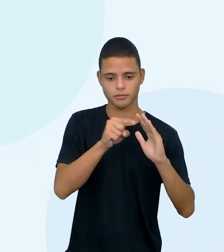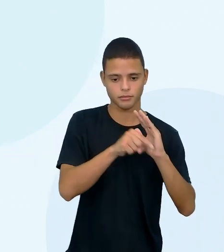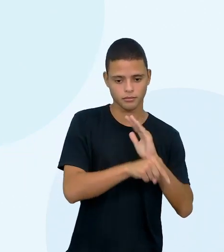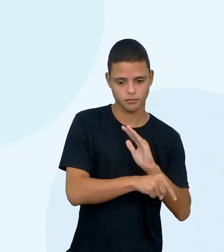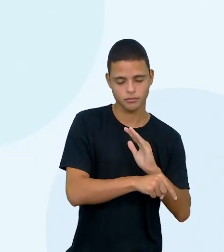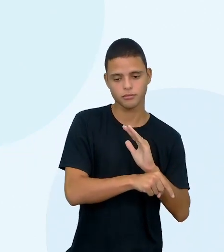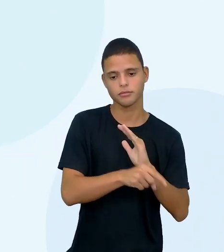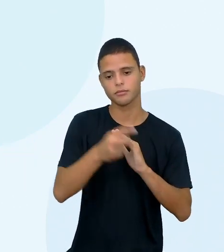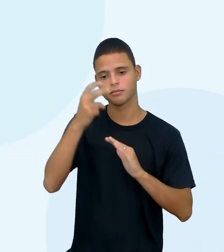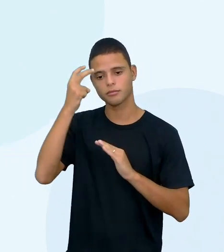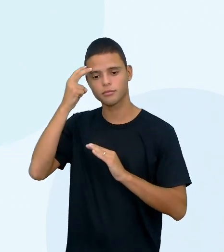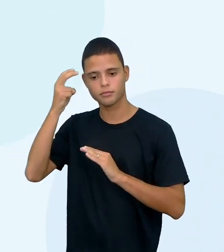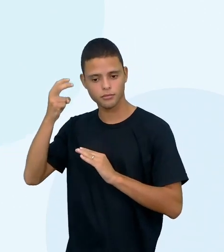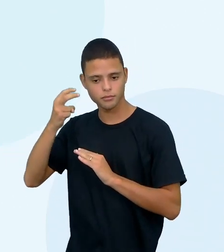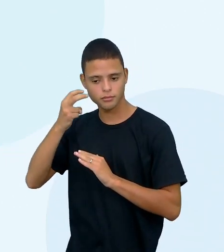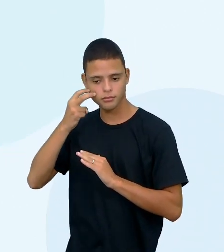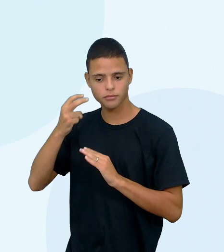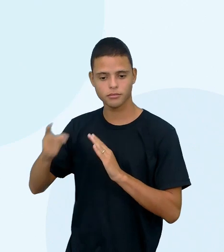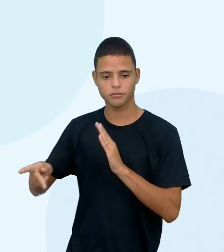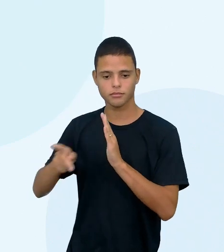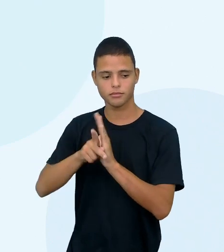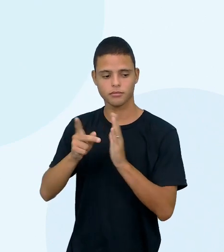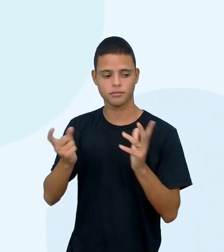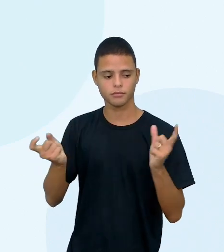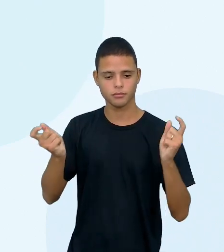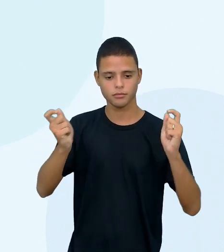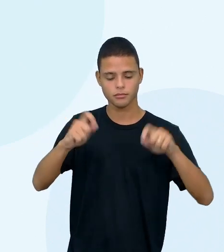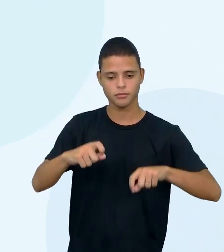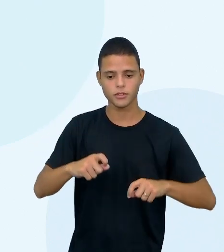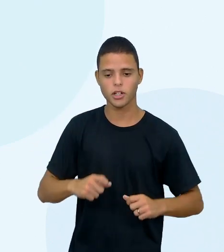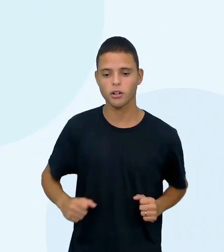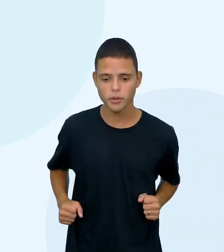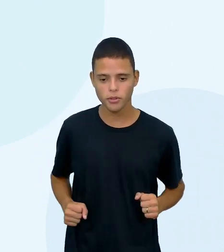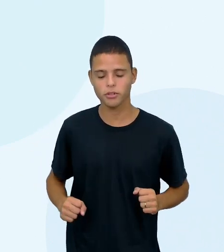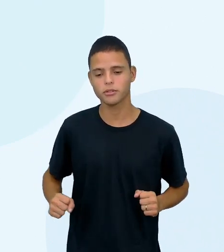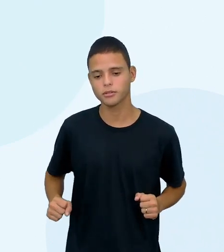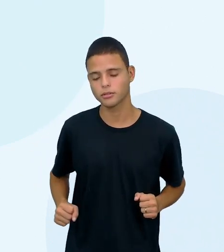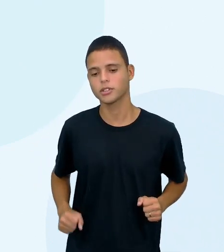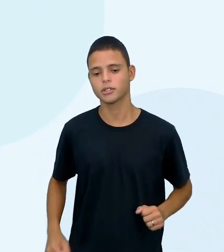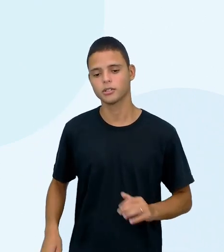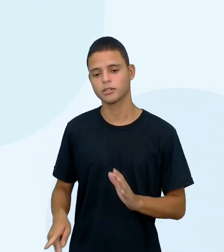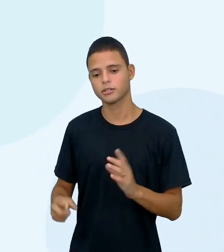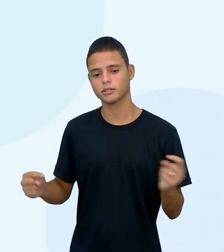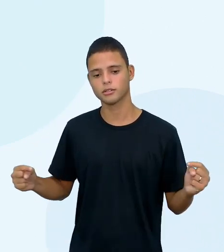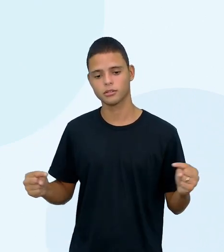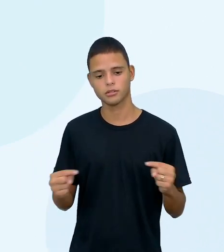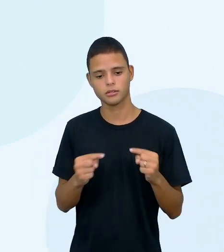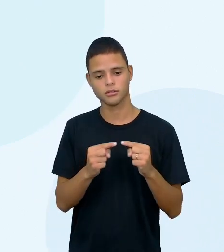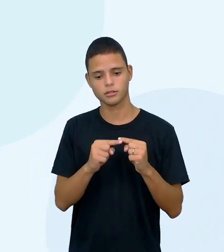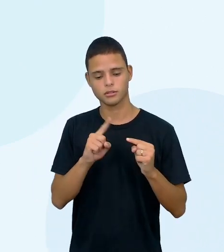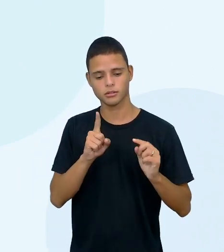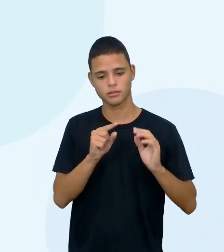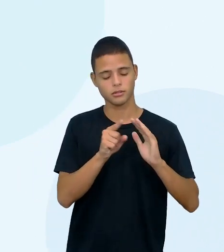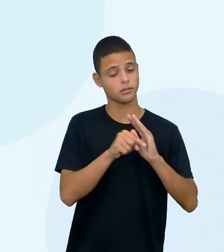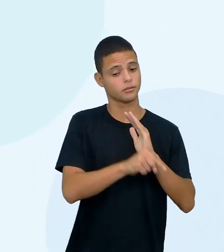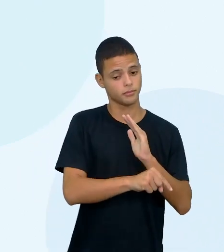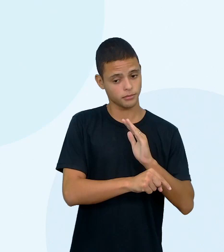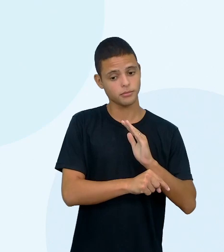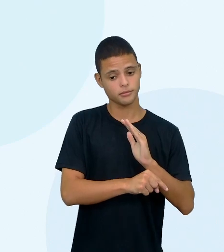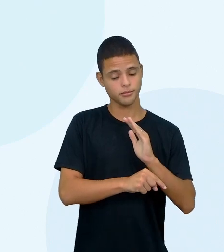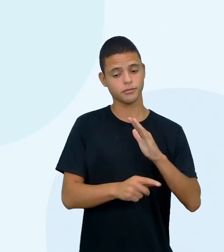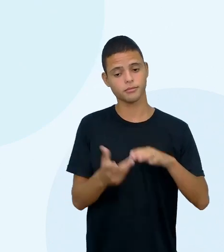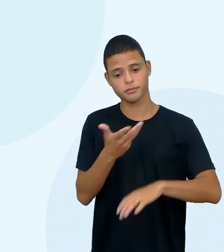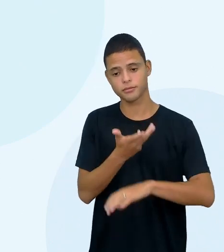à cultura do solo do campo à cidade. A unidade curricular que faz parte então desse aprofundamento é a